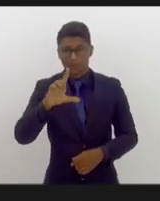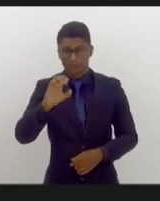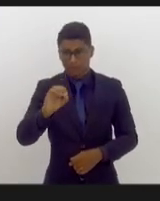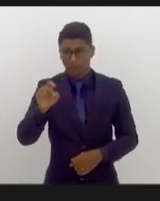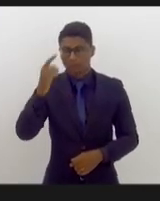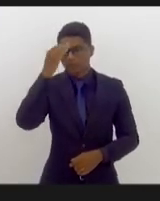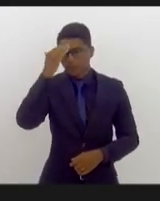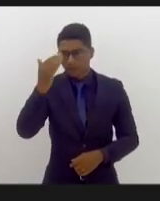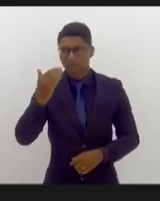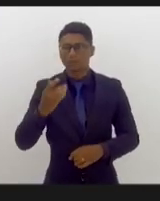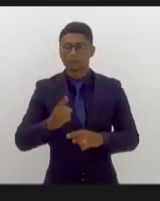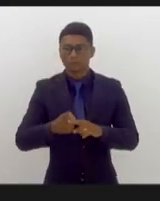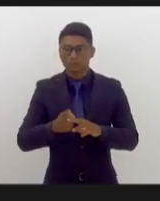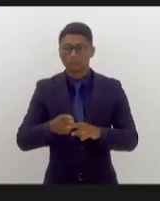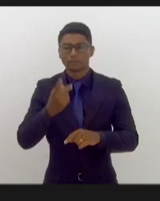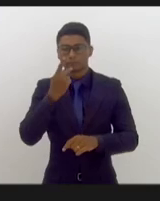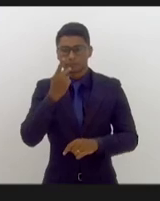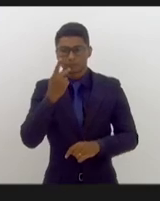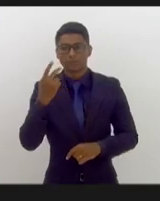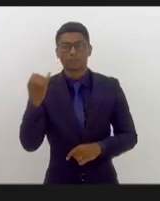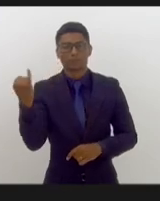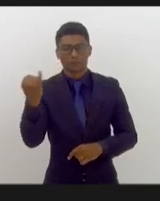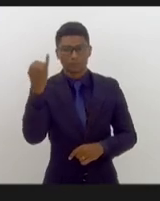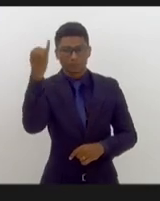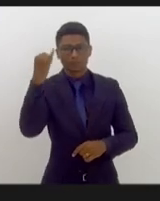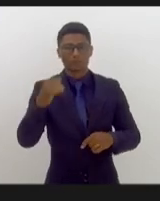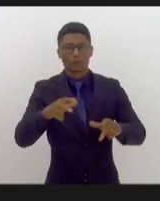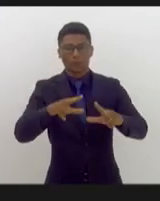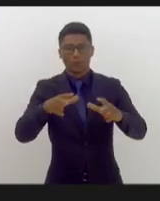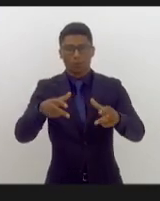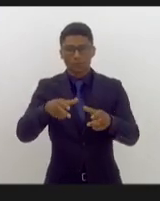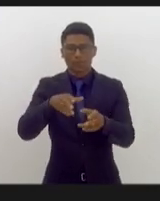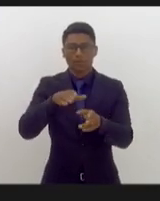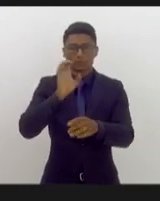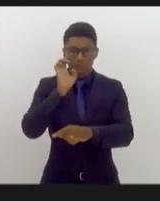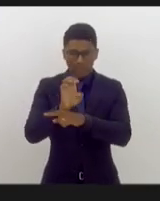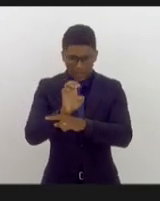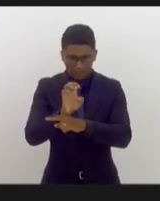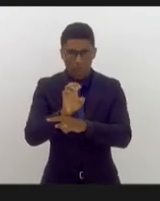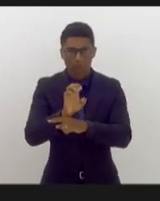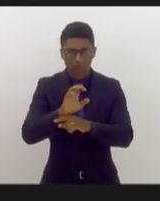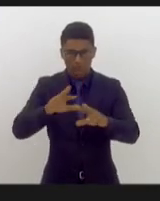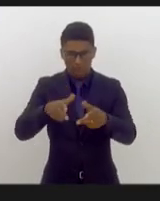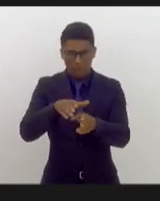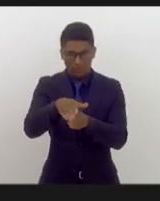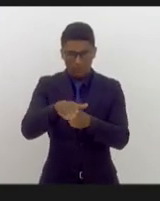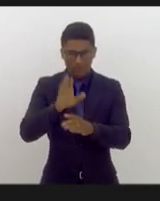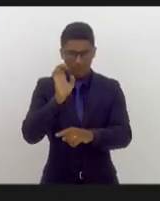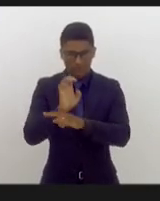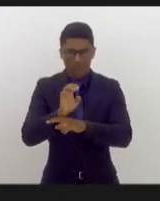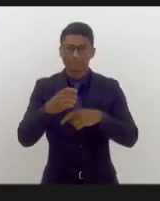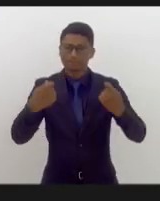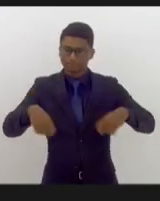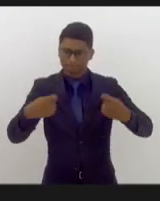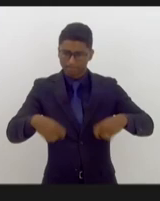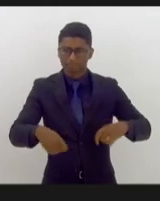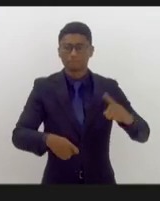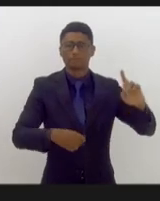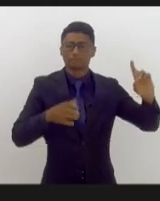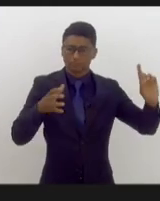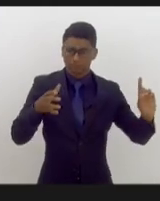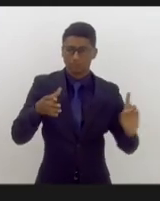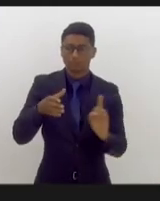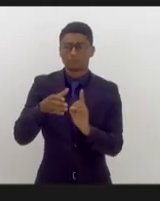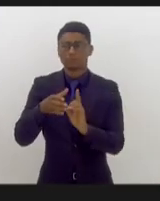aí de ter um assento no Conselho Estadual. A gente vem discutindo essa pauta, a gente tem conversado bastante com o professor